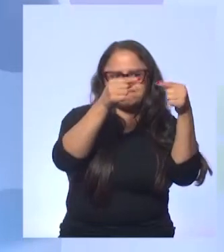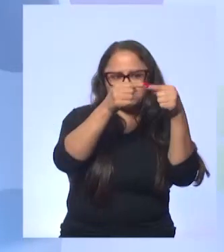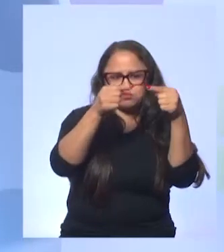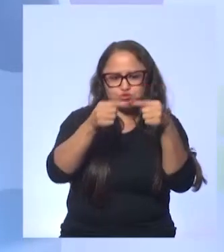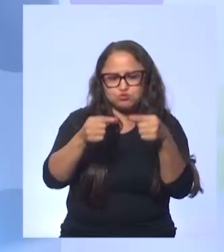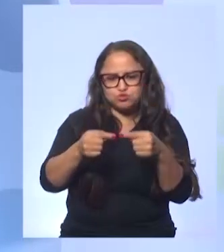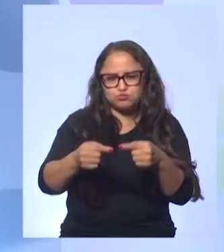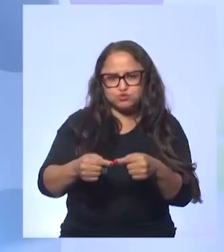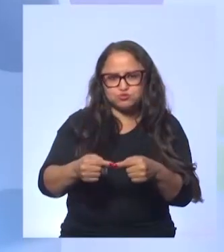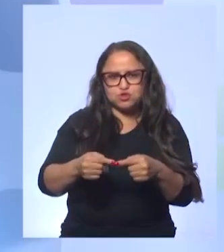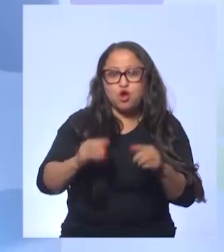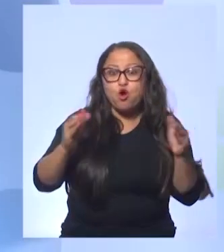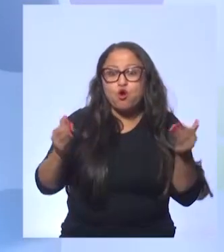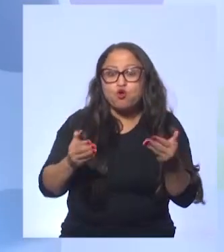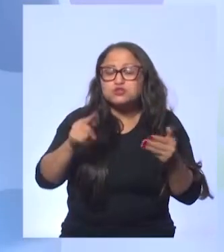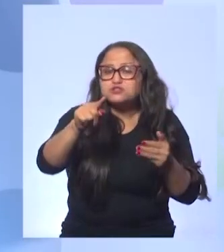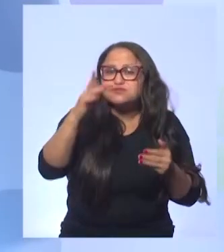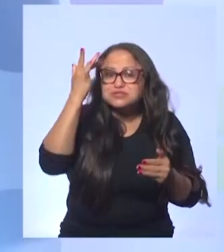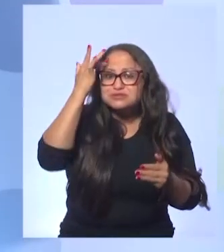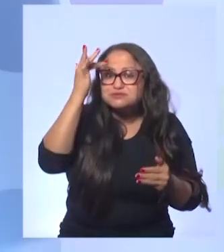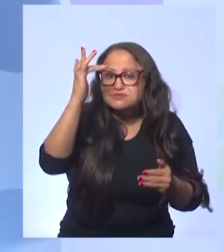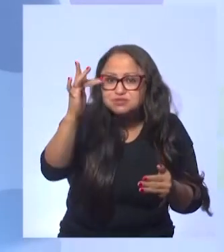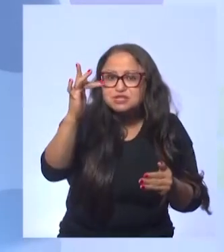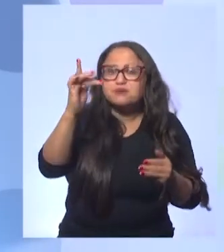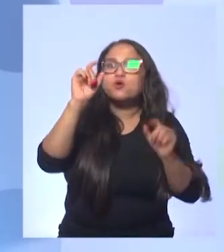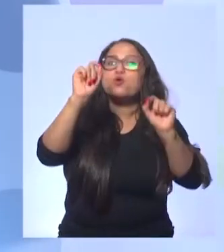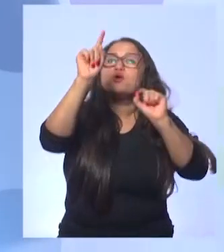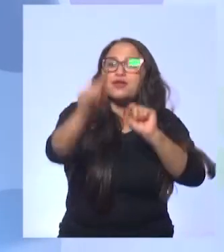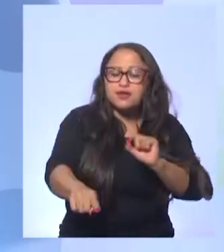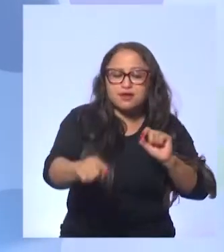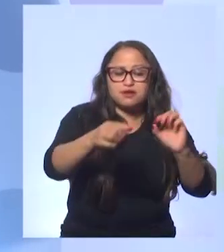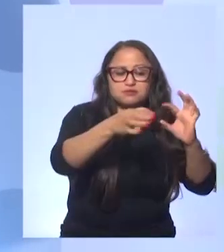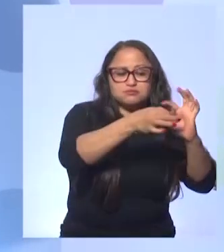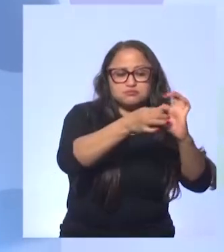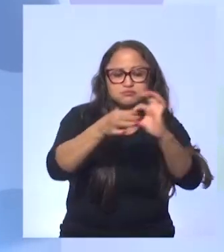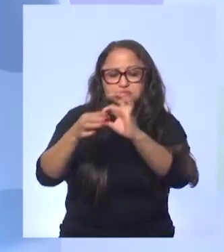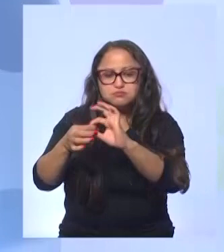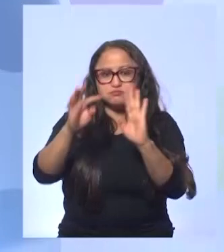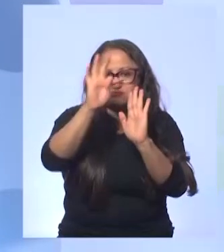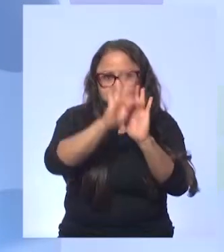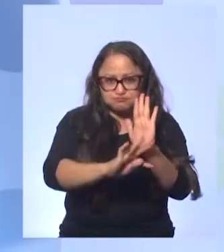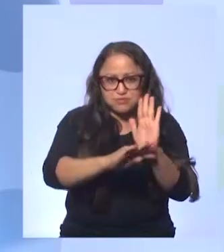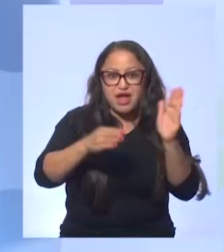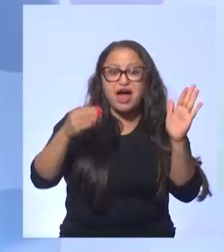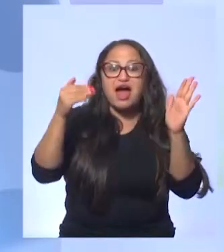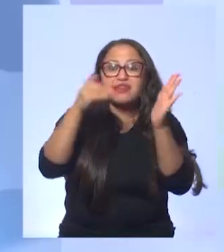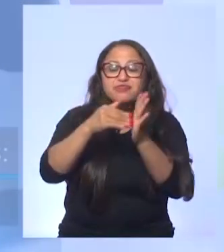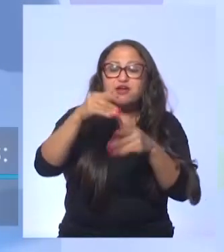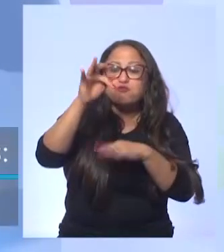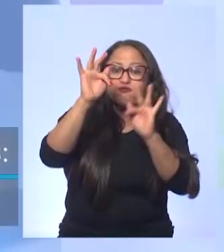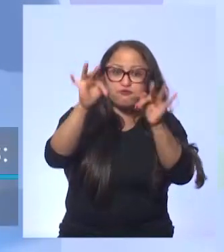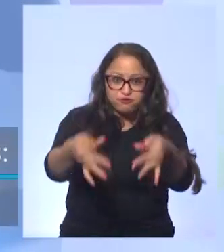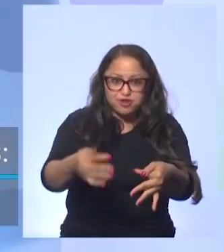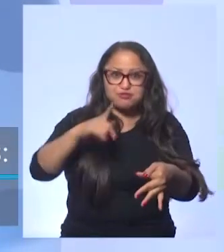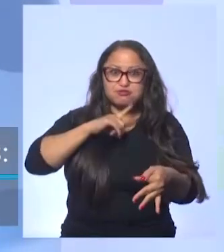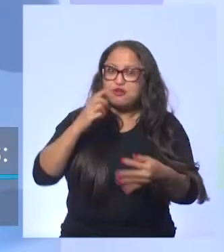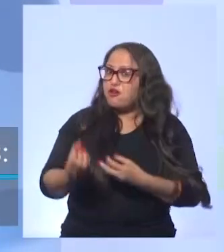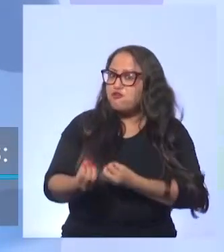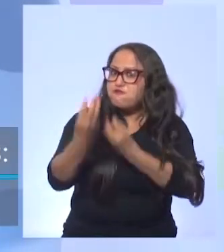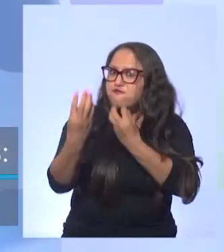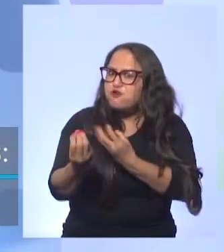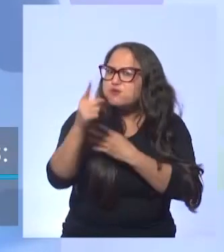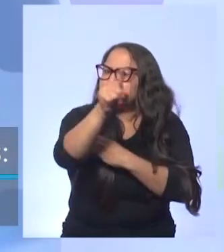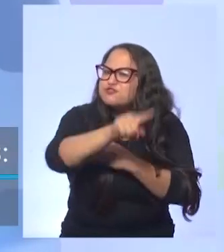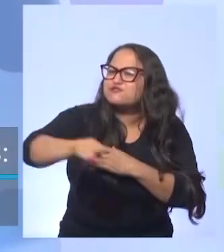Então, hoje, se você não sabe o que é coesão textual, até o final da aula, você terá aí todas as informações que